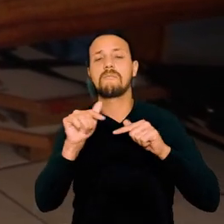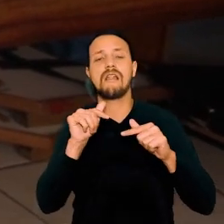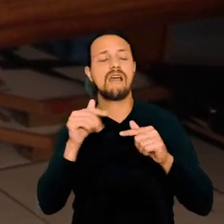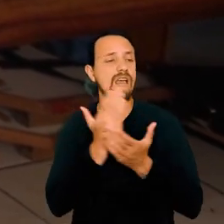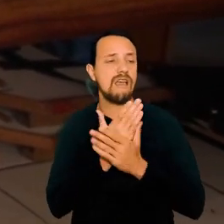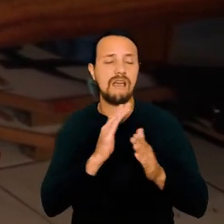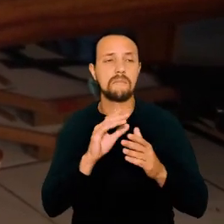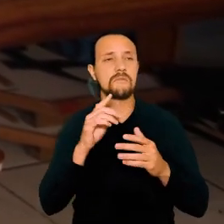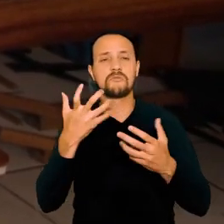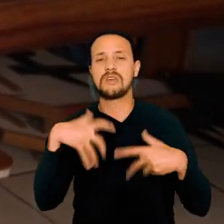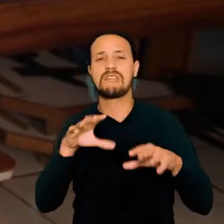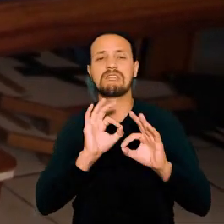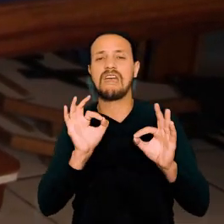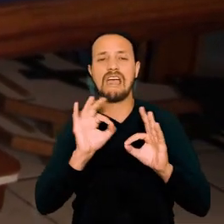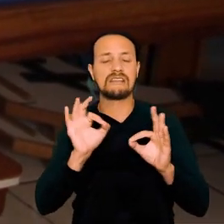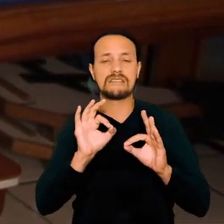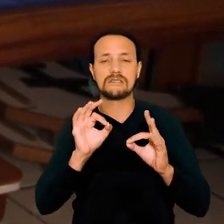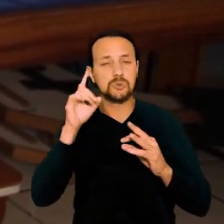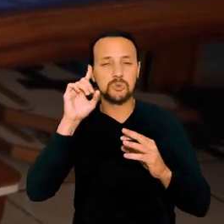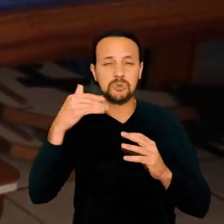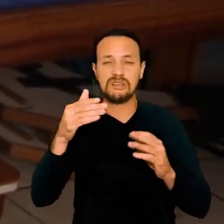gente desempenha no dia a dia.